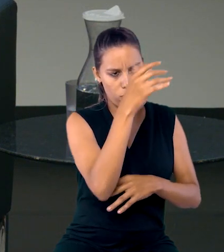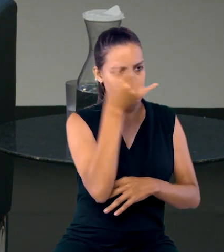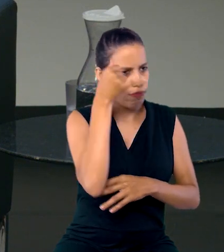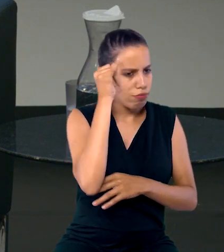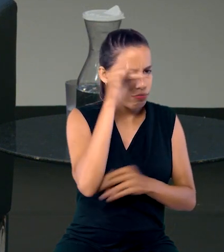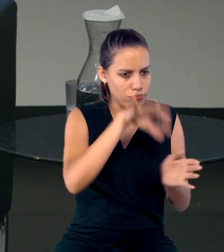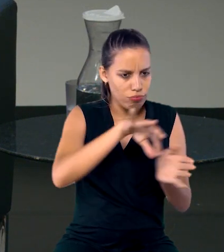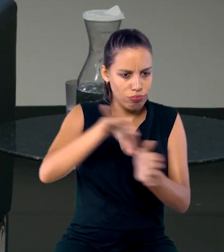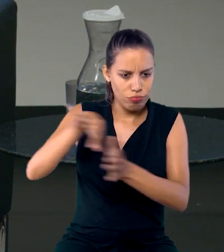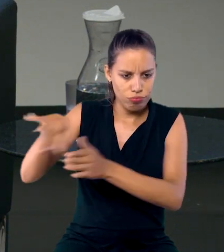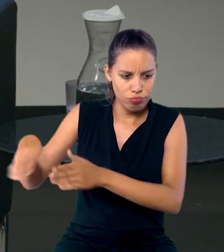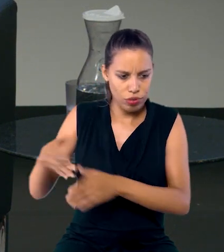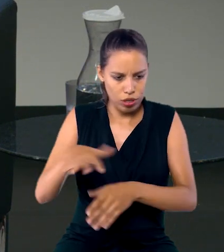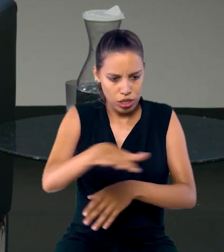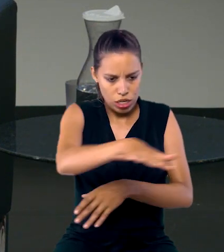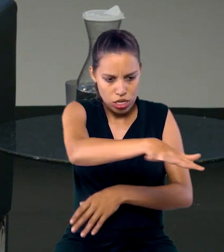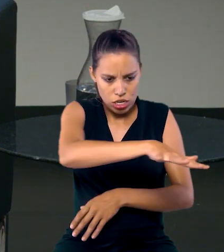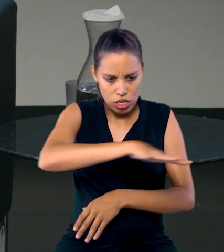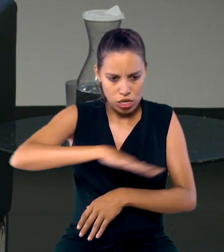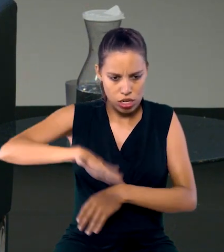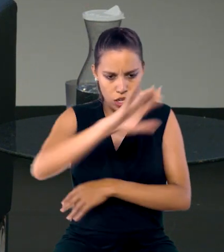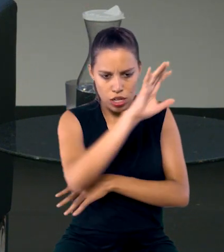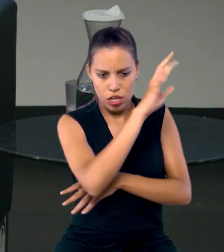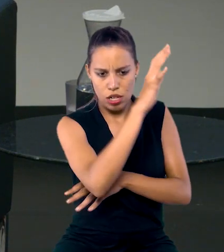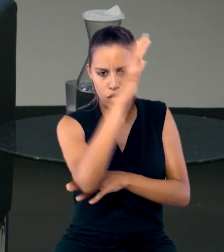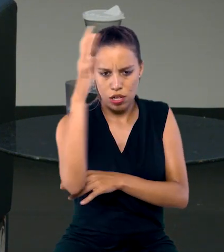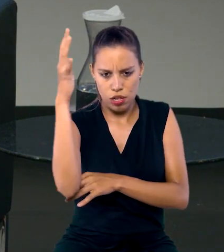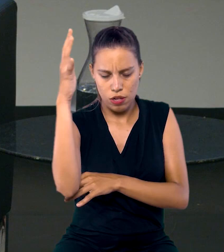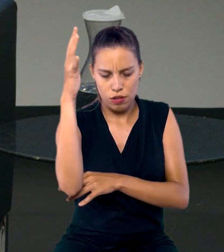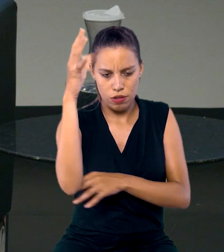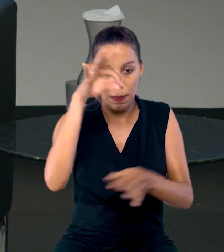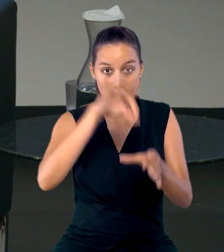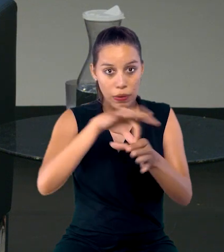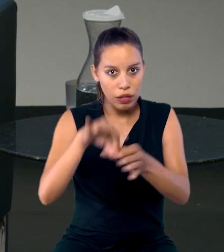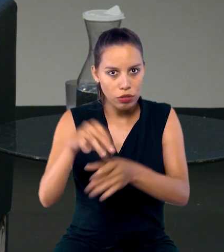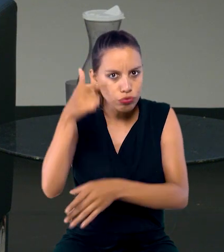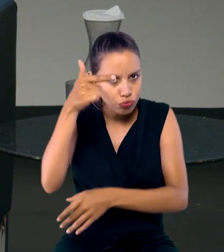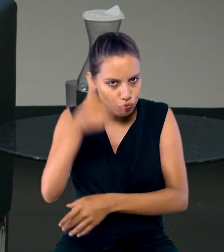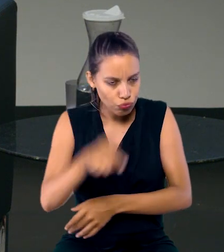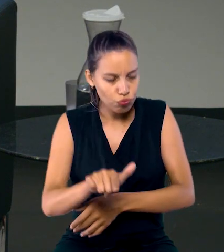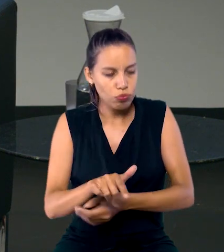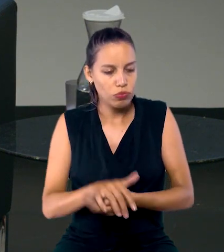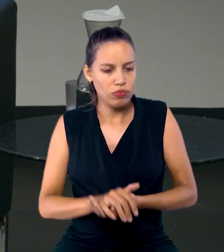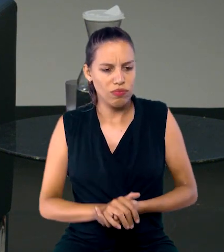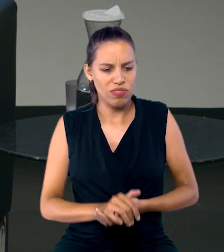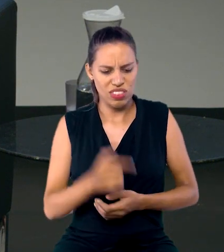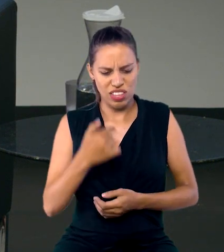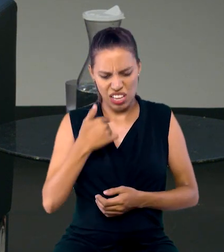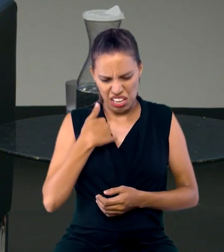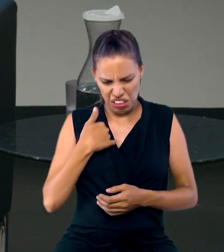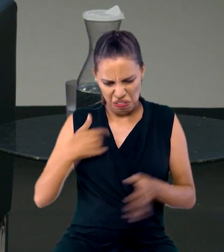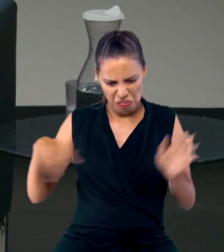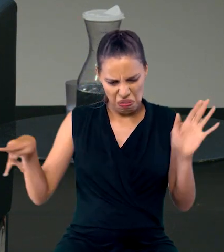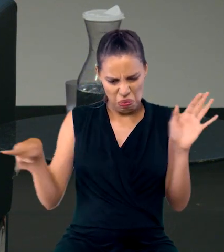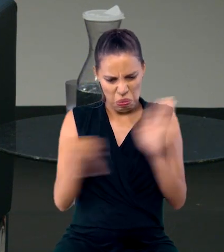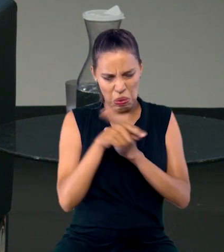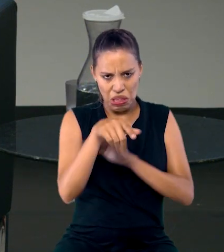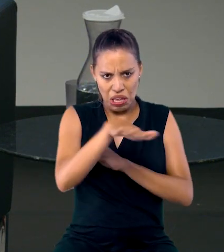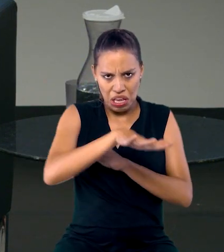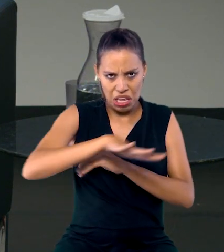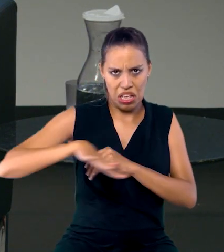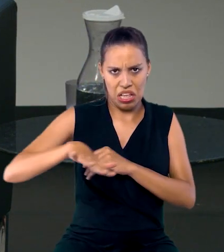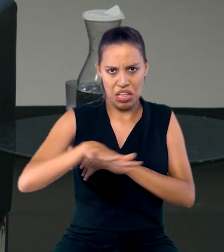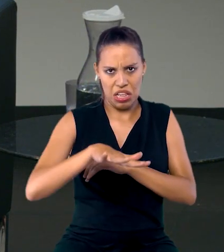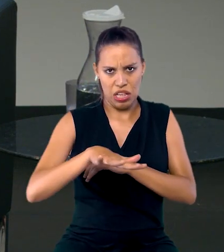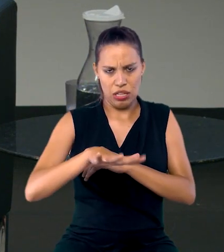E aí aquilo, sim, eu comprei porque essa é a lógica. Mas eu não sou dona.